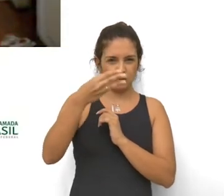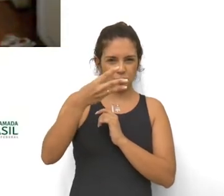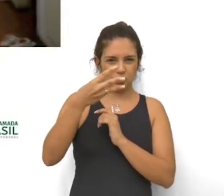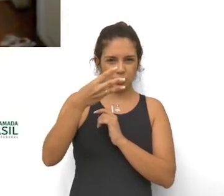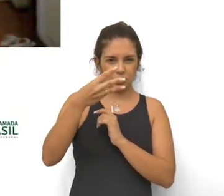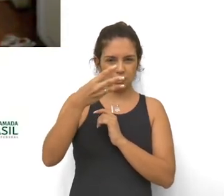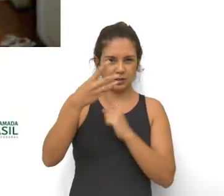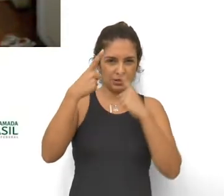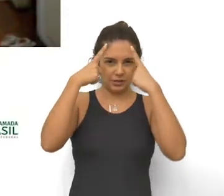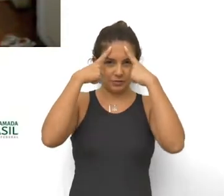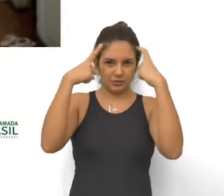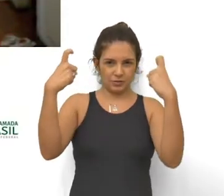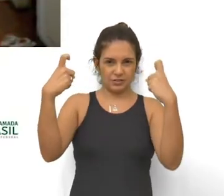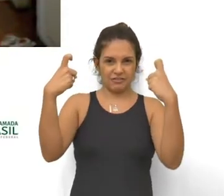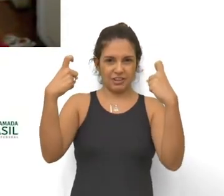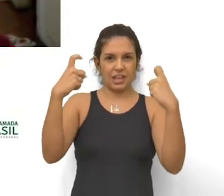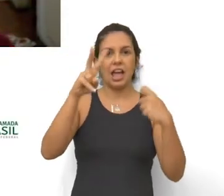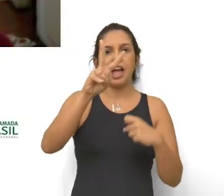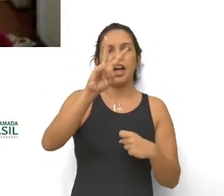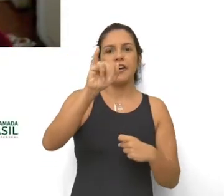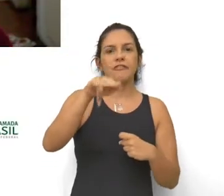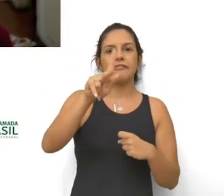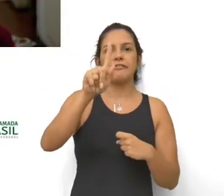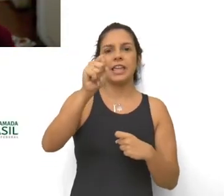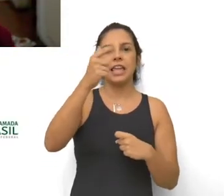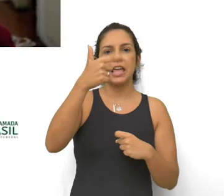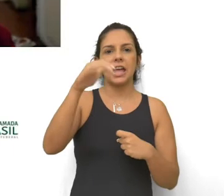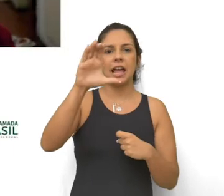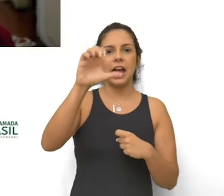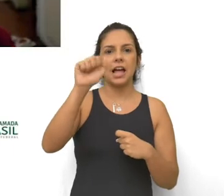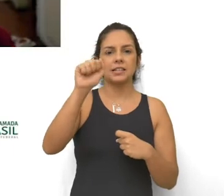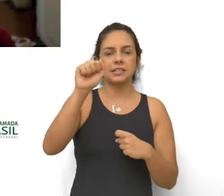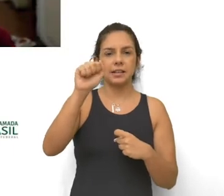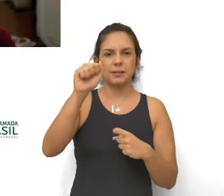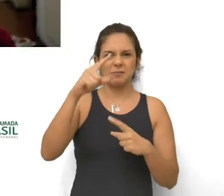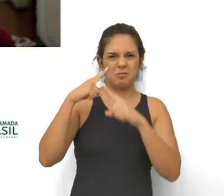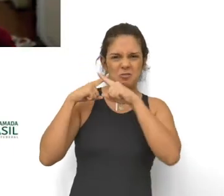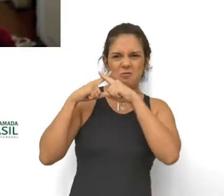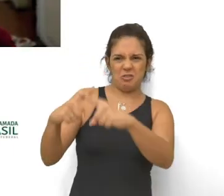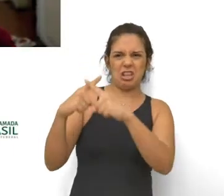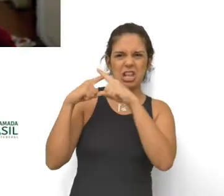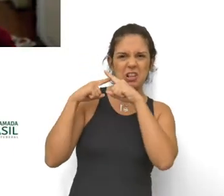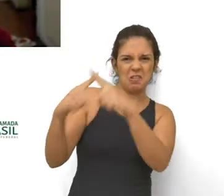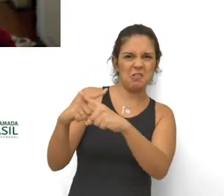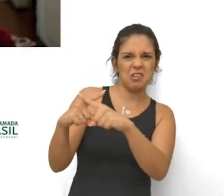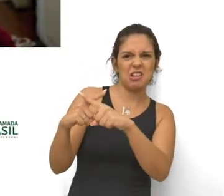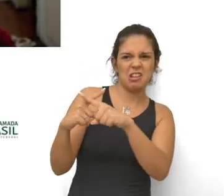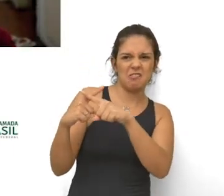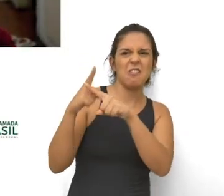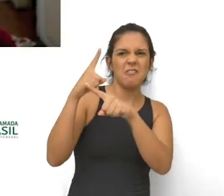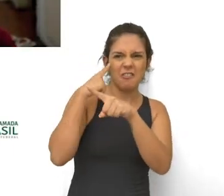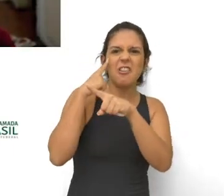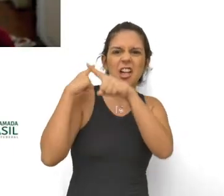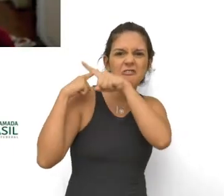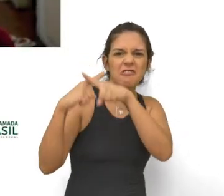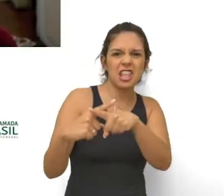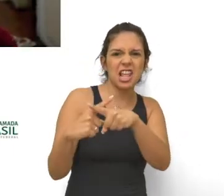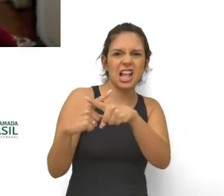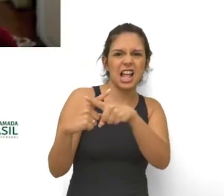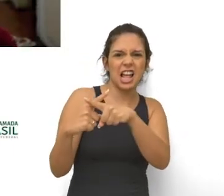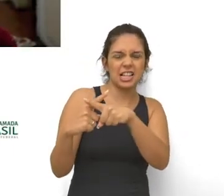da vingança desenfreada. No fundo, é sempre uma busca da vingança?